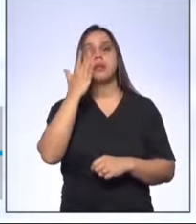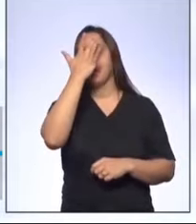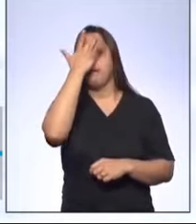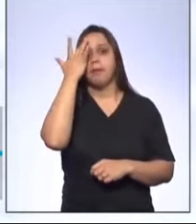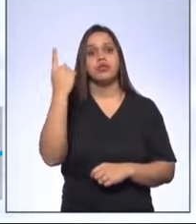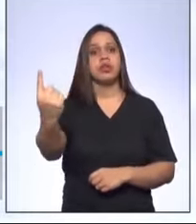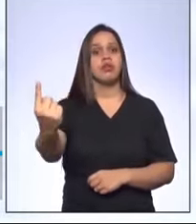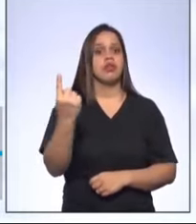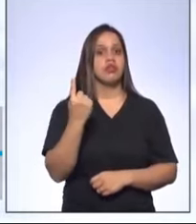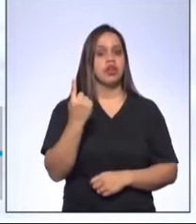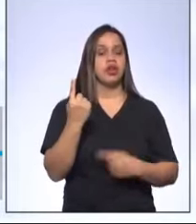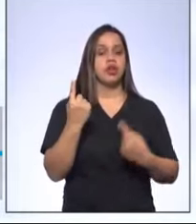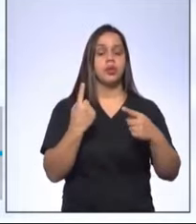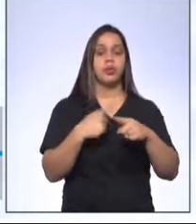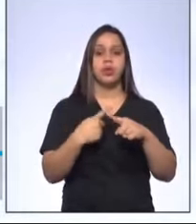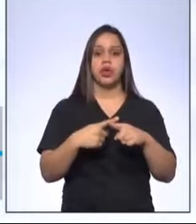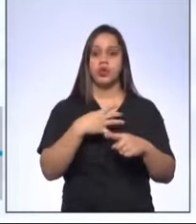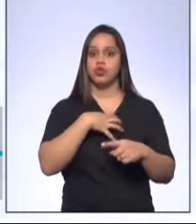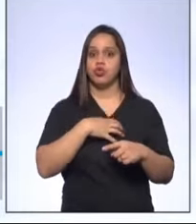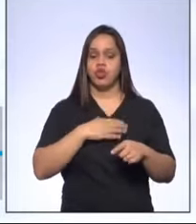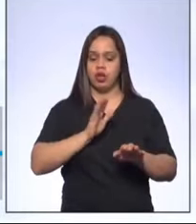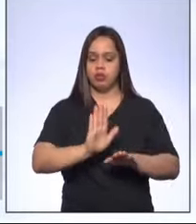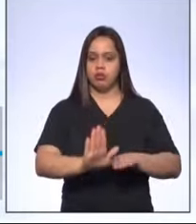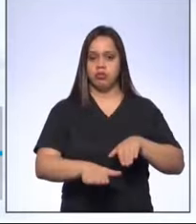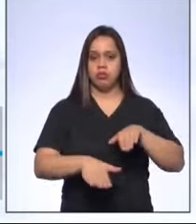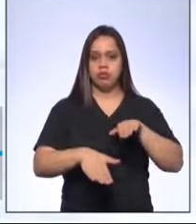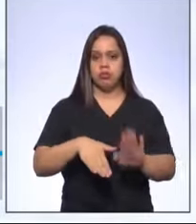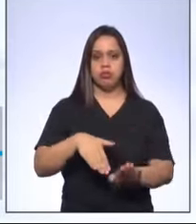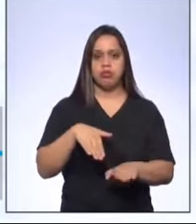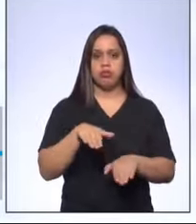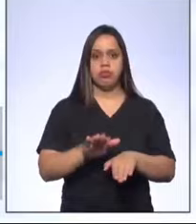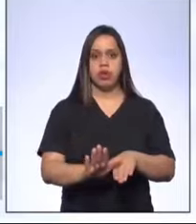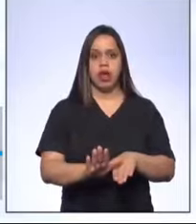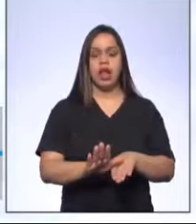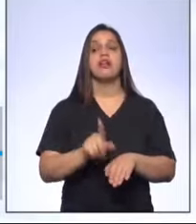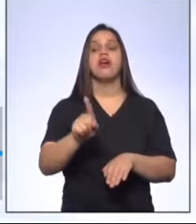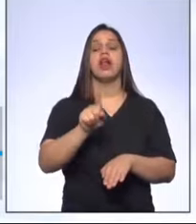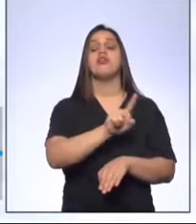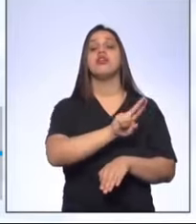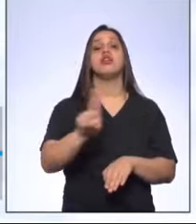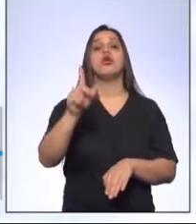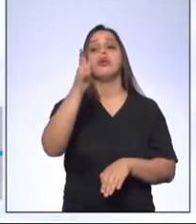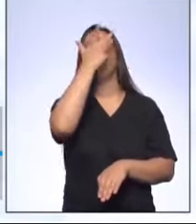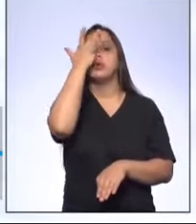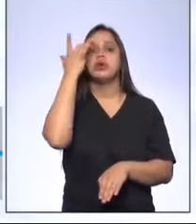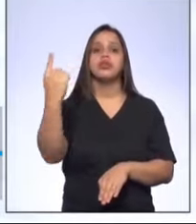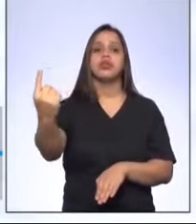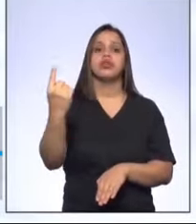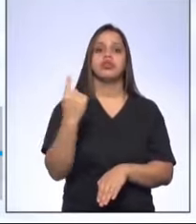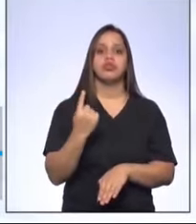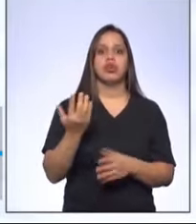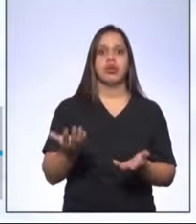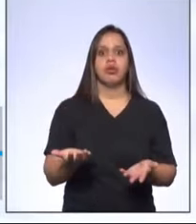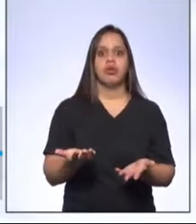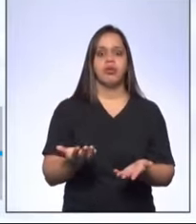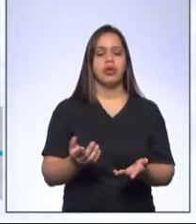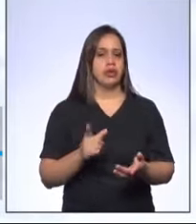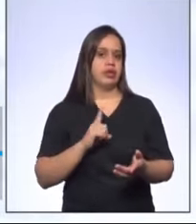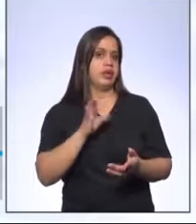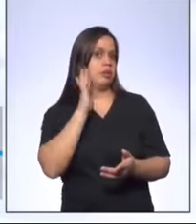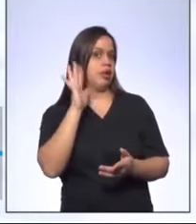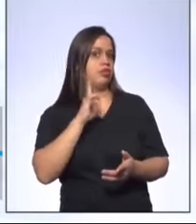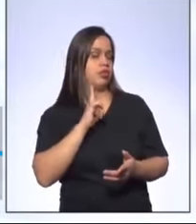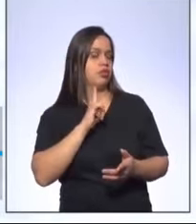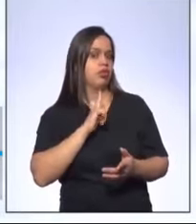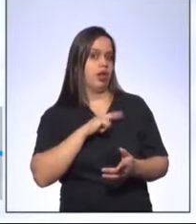falar nada. Só pela forma de pisar no chão, ela já falava o nome. Né? Imagina, eu tenho mais 3 irmãos, né? Um mais